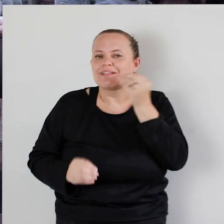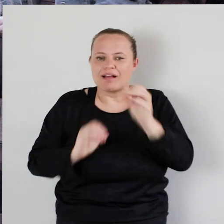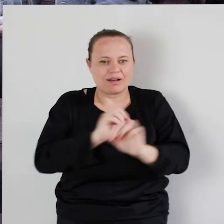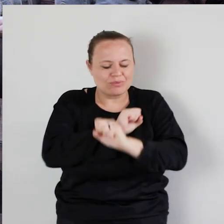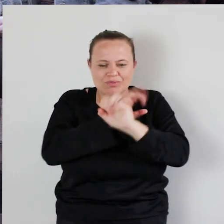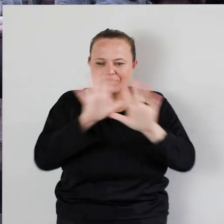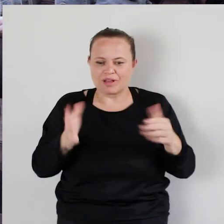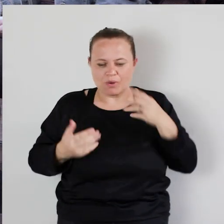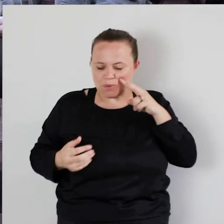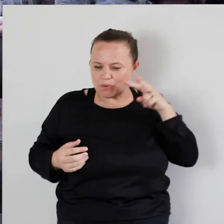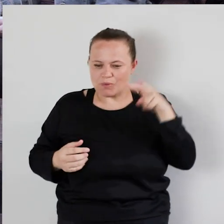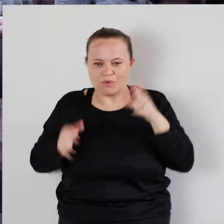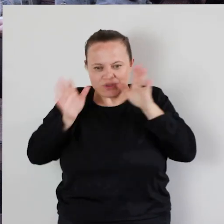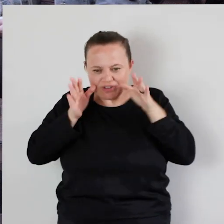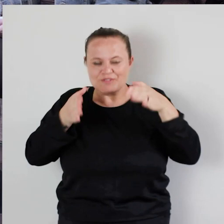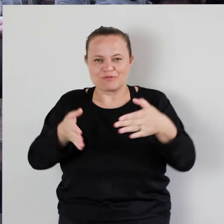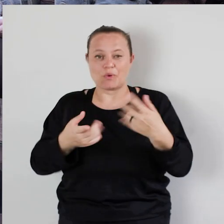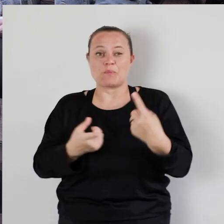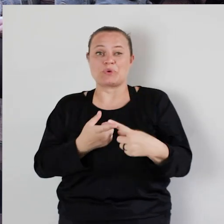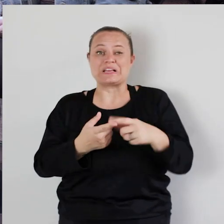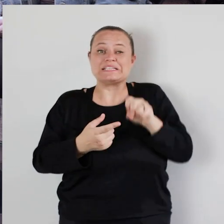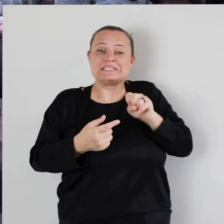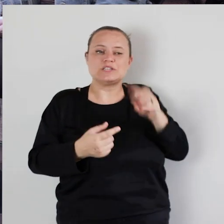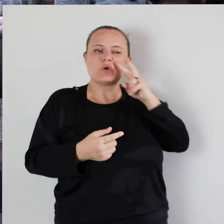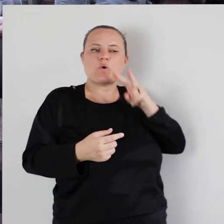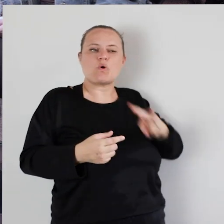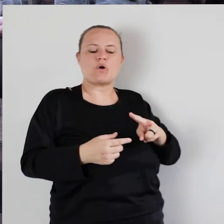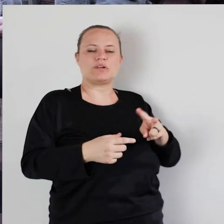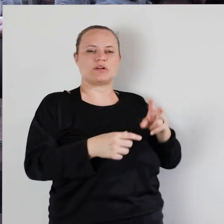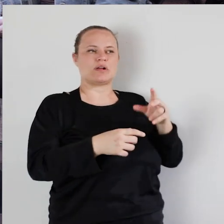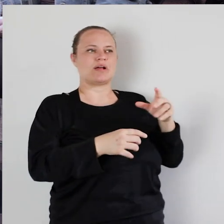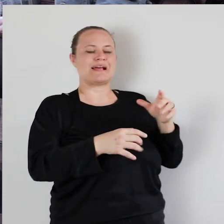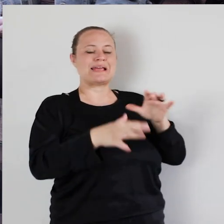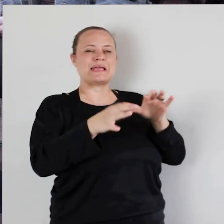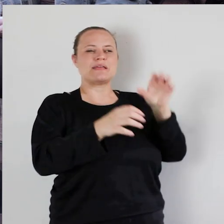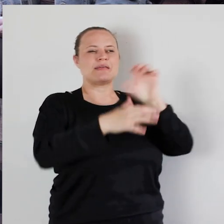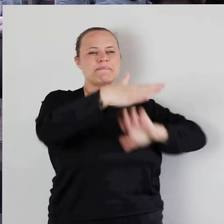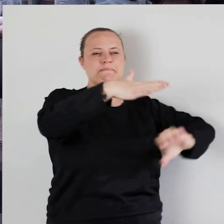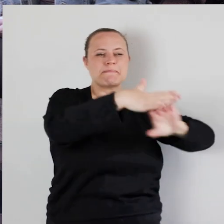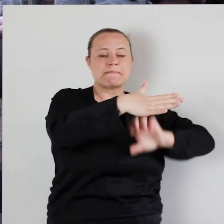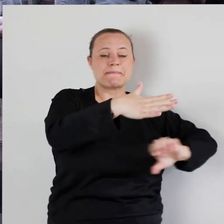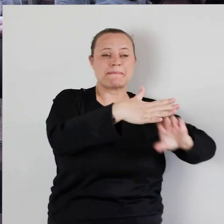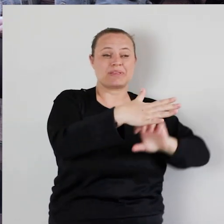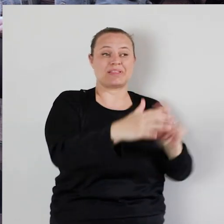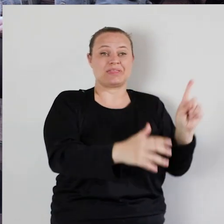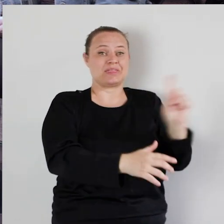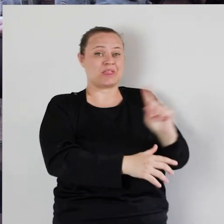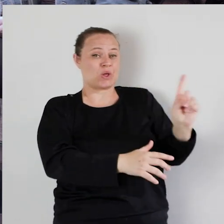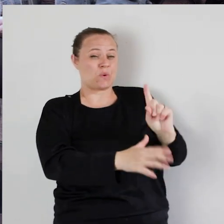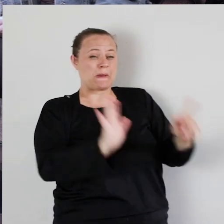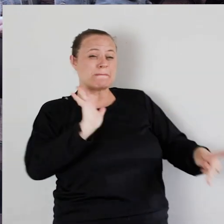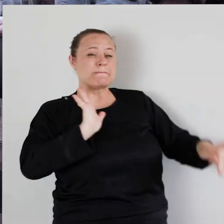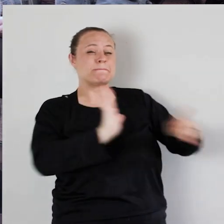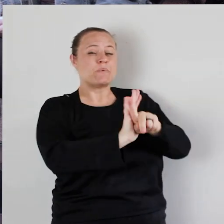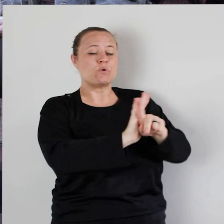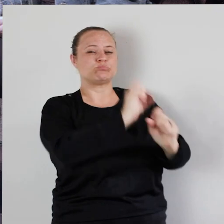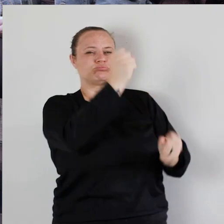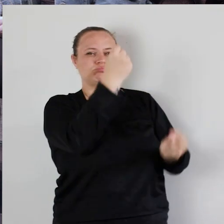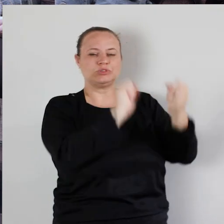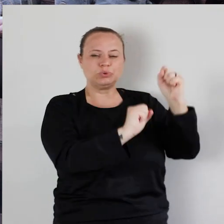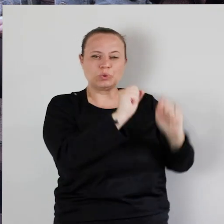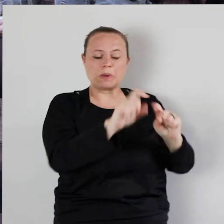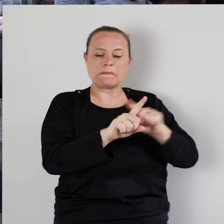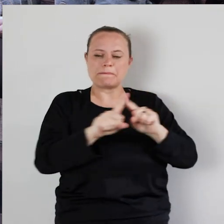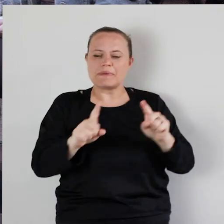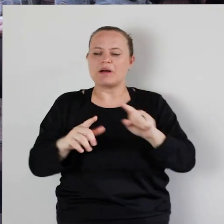evidente, porque se a gente estava buscando olhar para organizações não empresariais que fossem alternativas às organizações